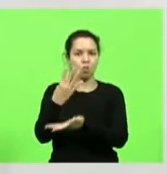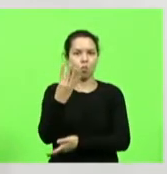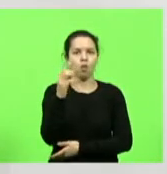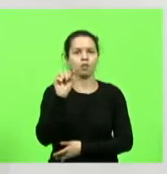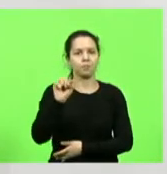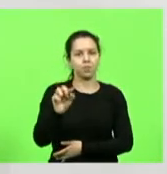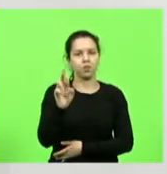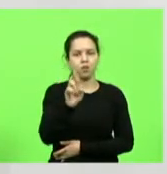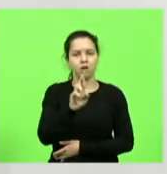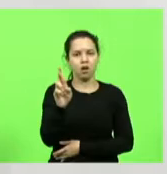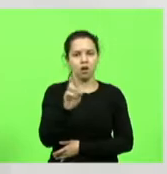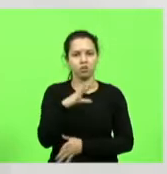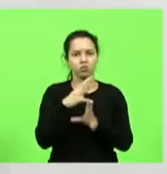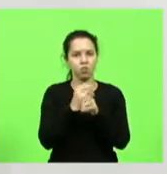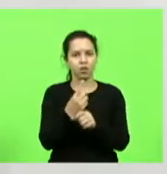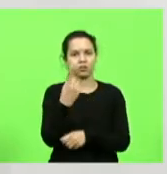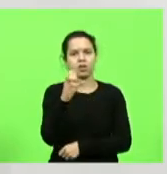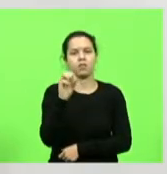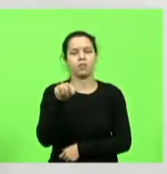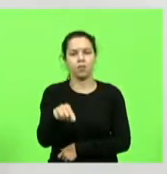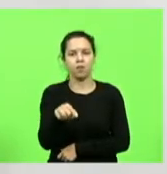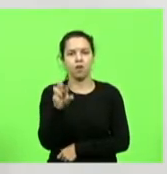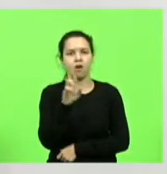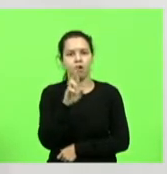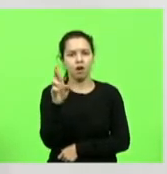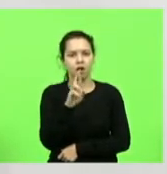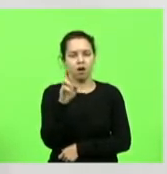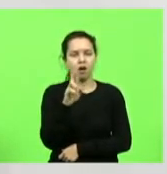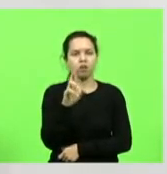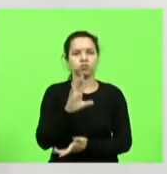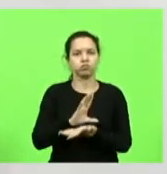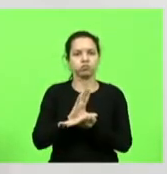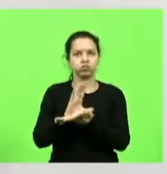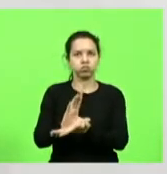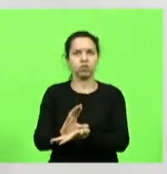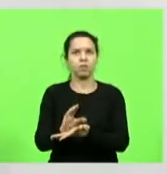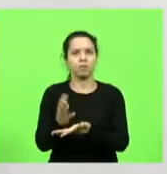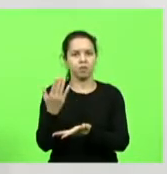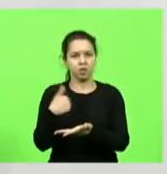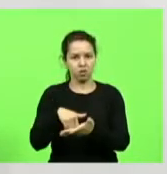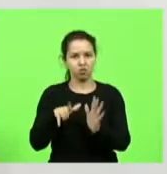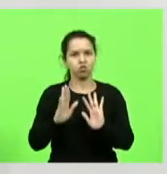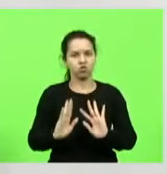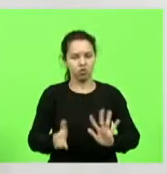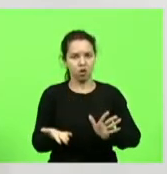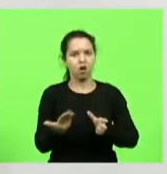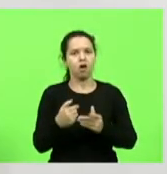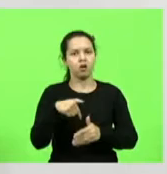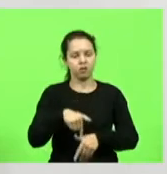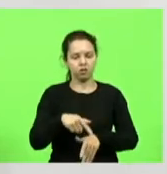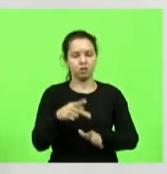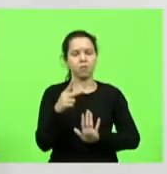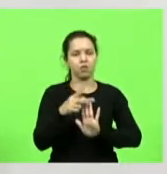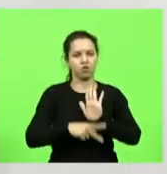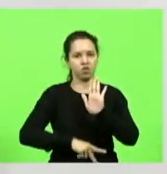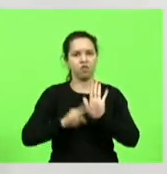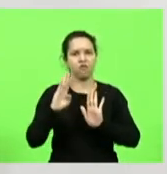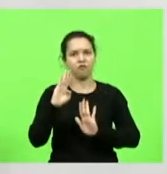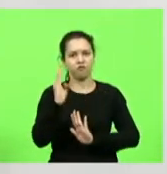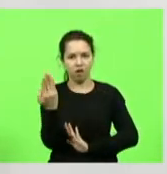dos R$10.000 de indenização, que eu já fui vítima aqui na Assembleia, no mandato passado, de projeto fake que fizeram